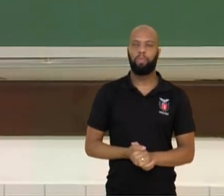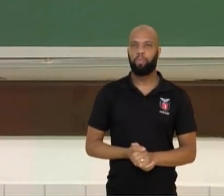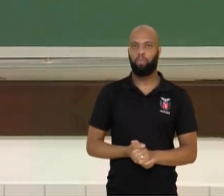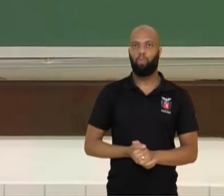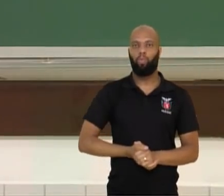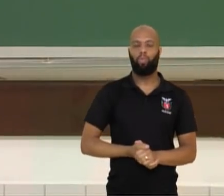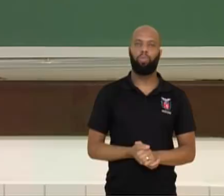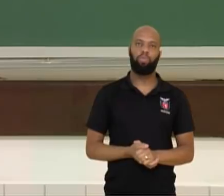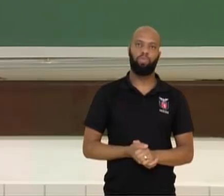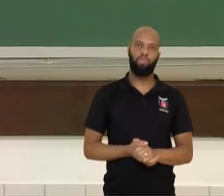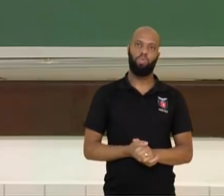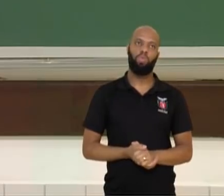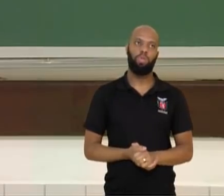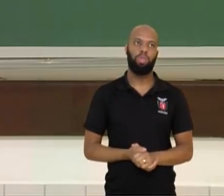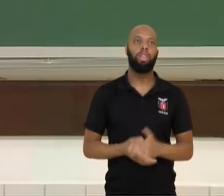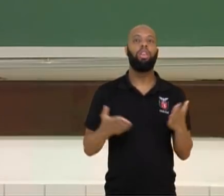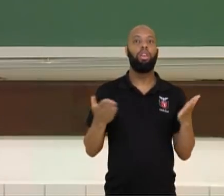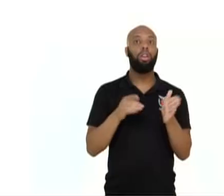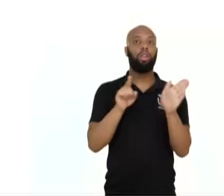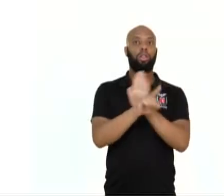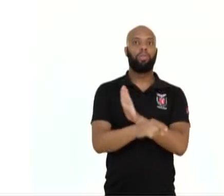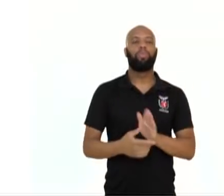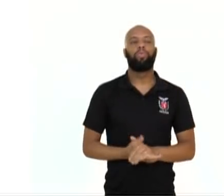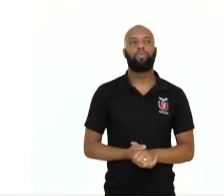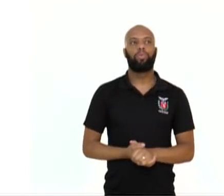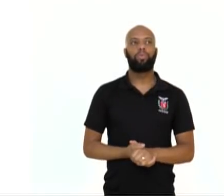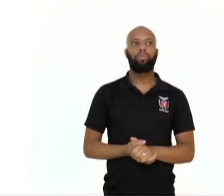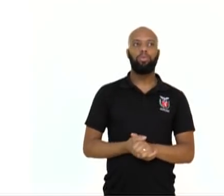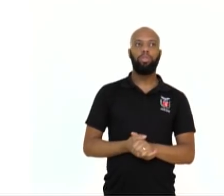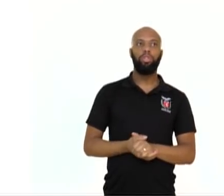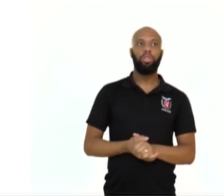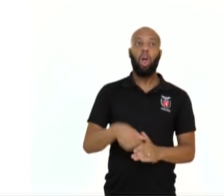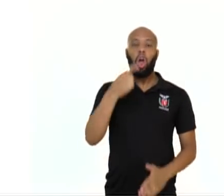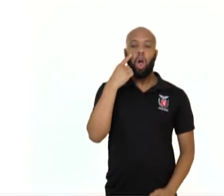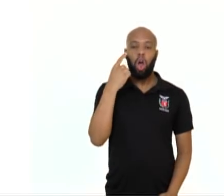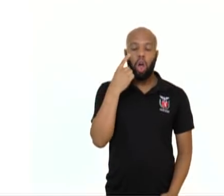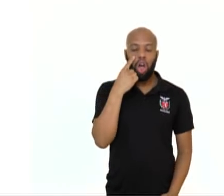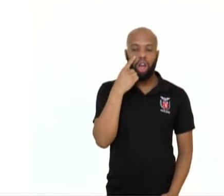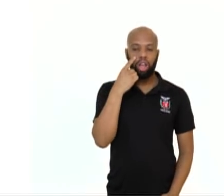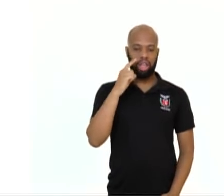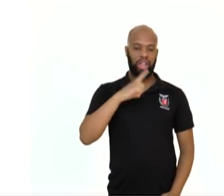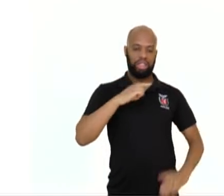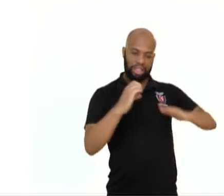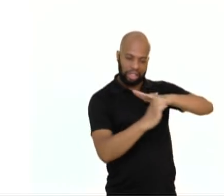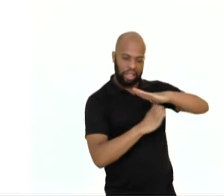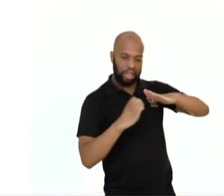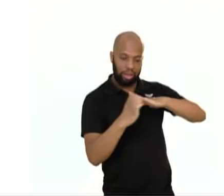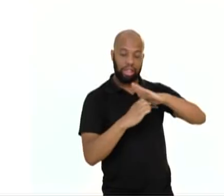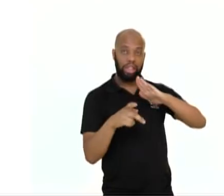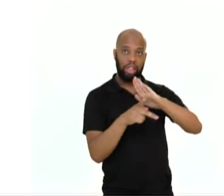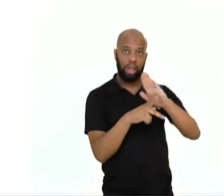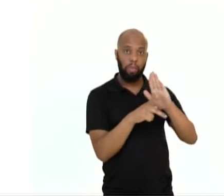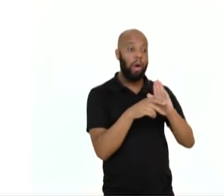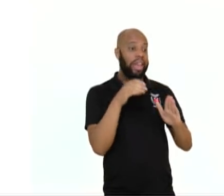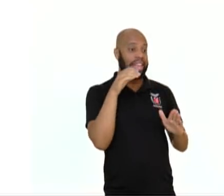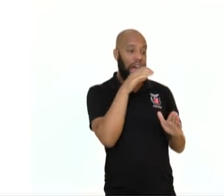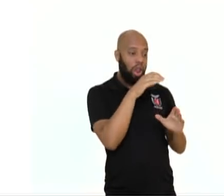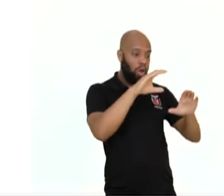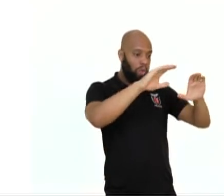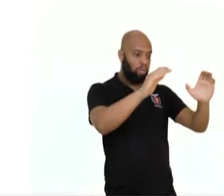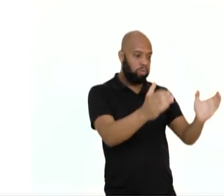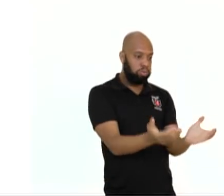tá? Um quiz. Comparando uma termoelétrica e uma usina nuclear, pode-se